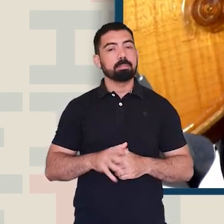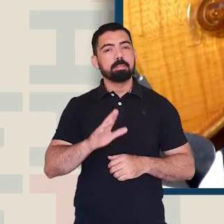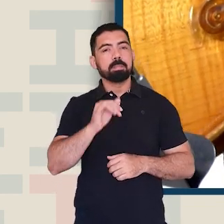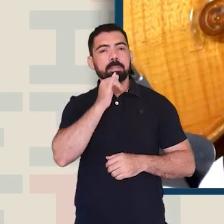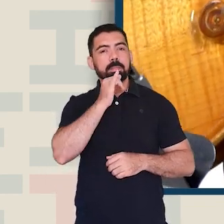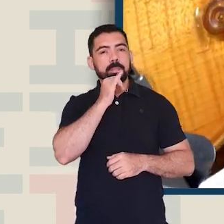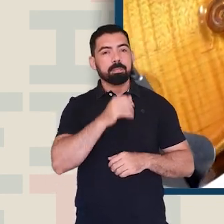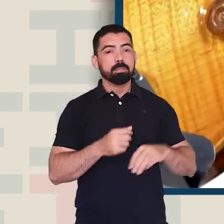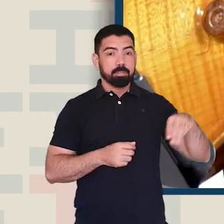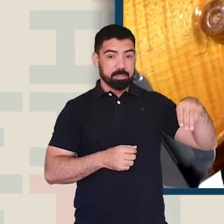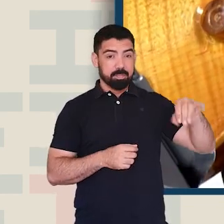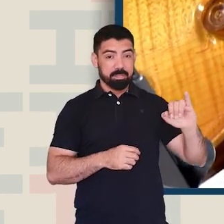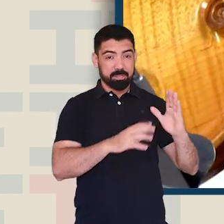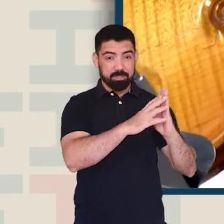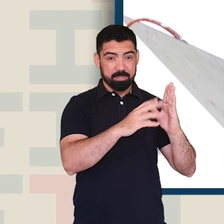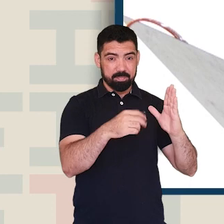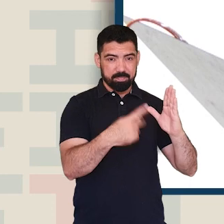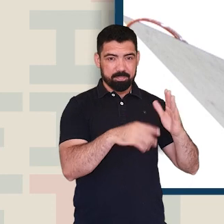No molde de Mi,